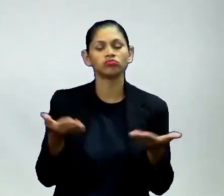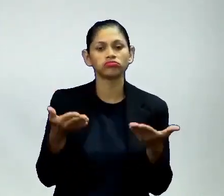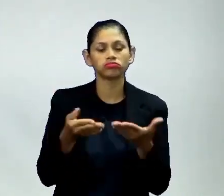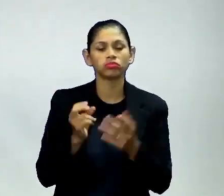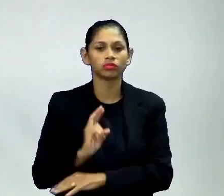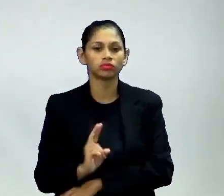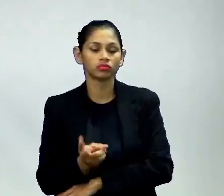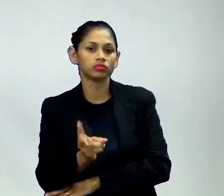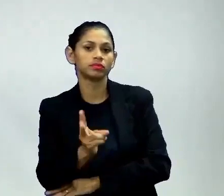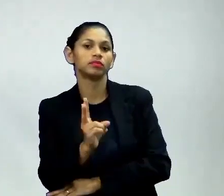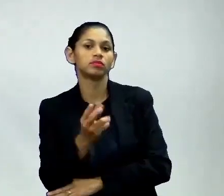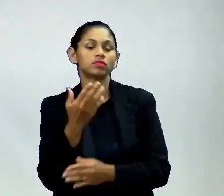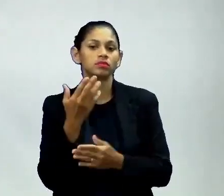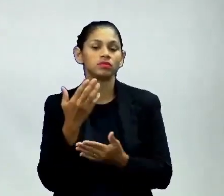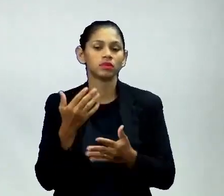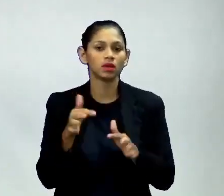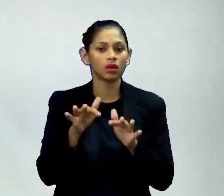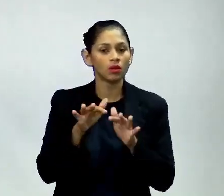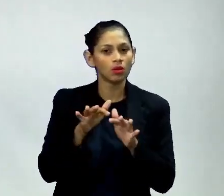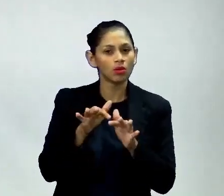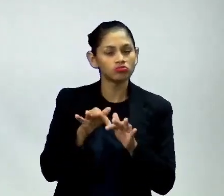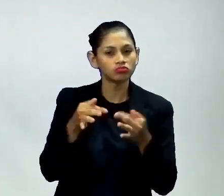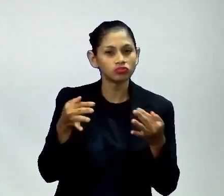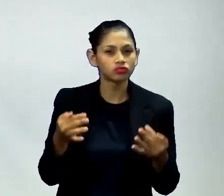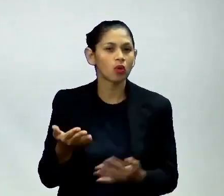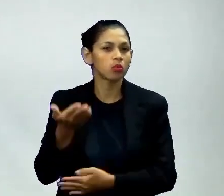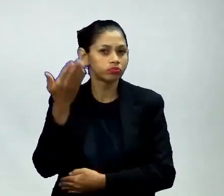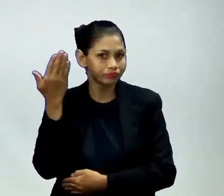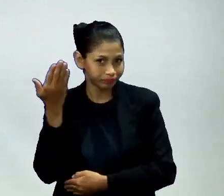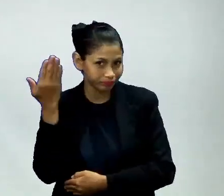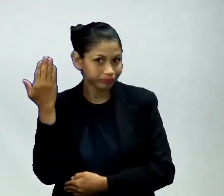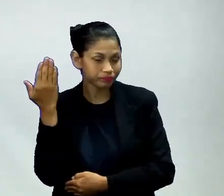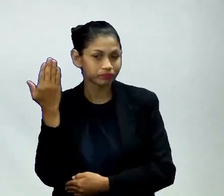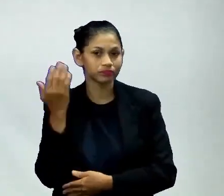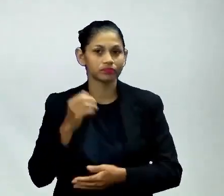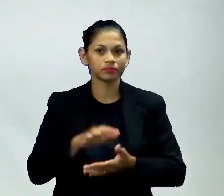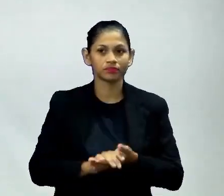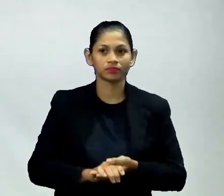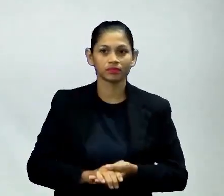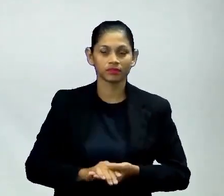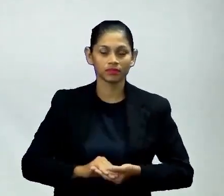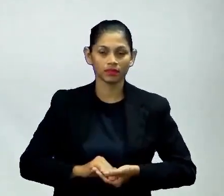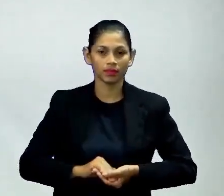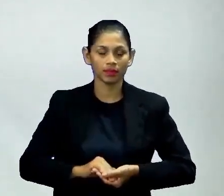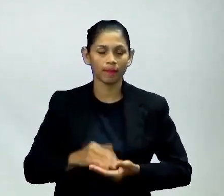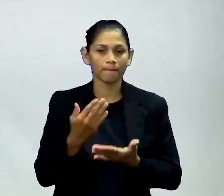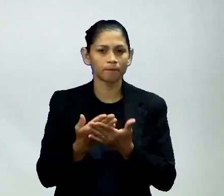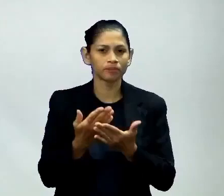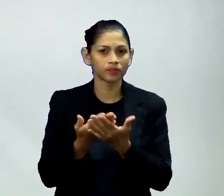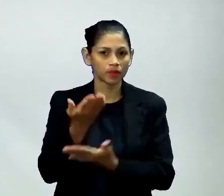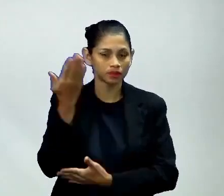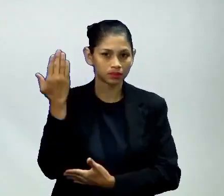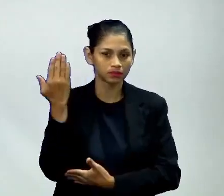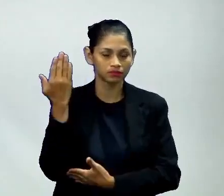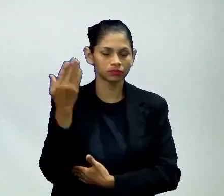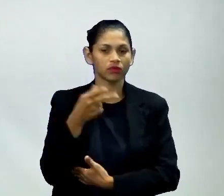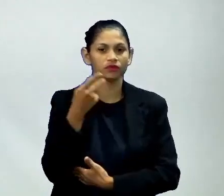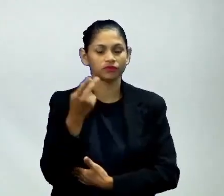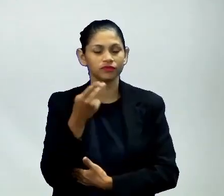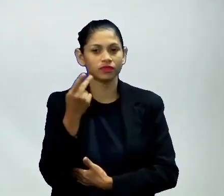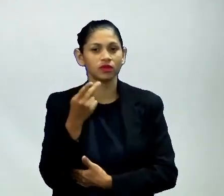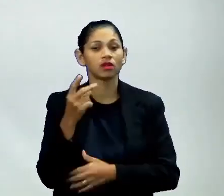dar continuação ao Simple Past, que é o passado simples. Na aula anterior nós falamos sobre